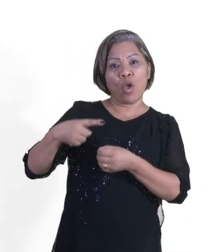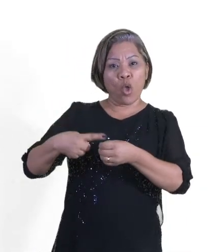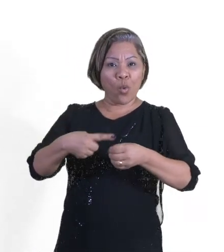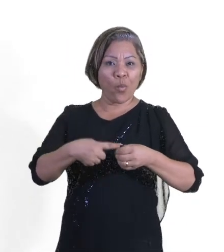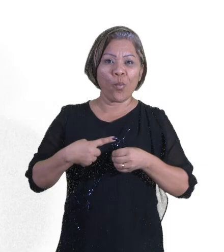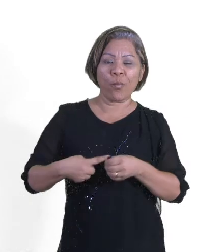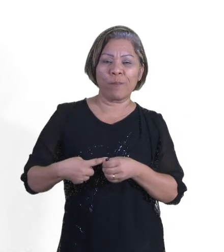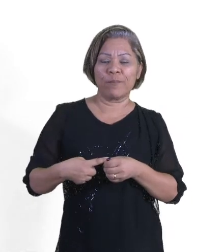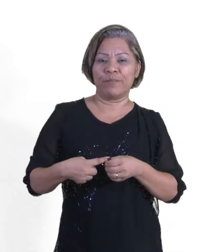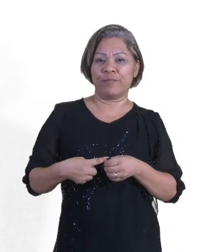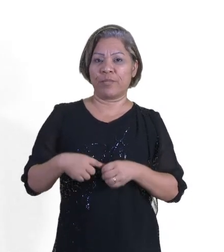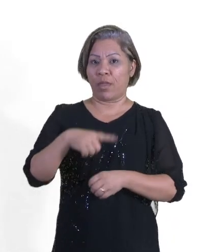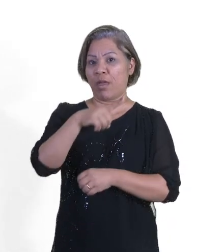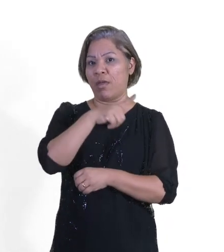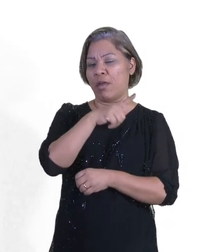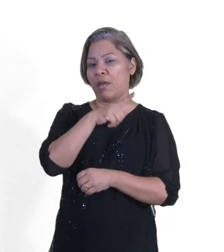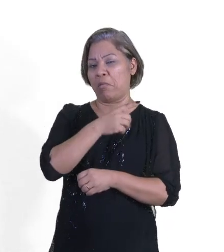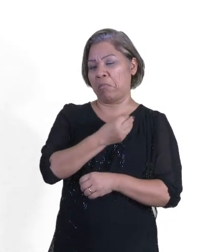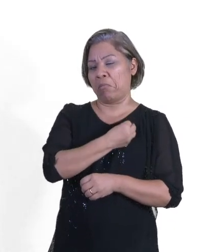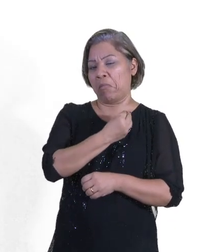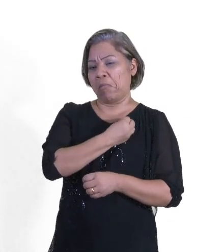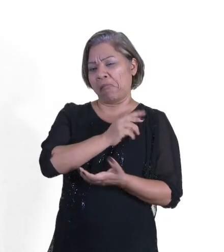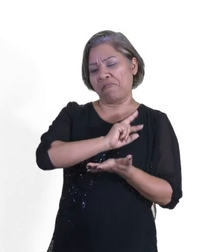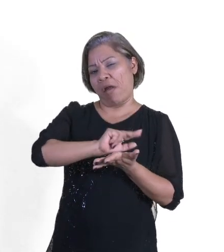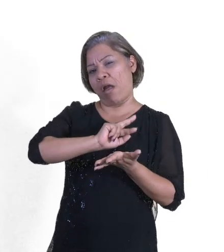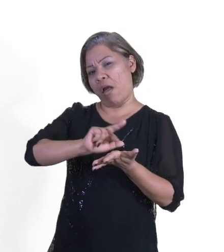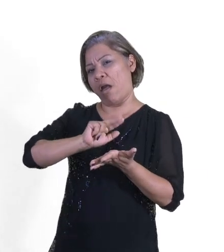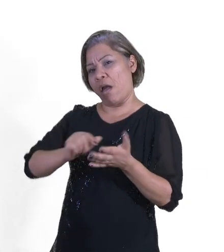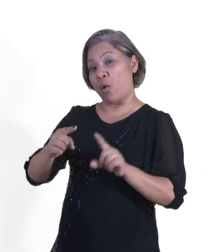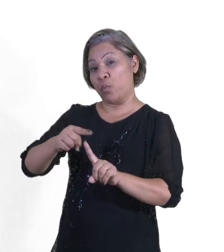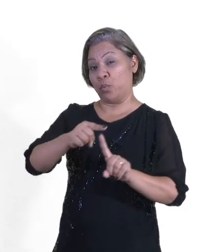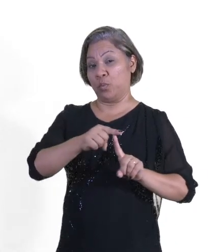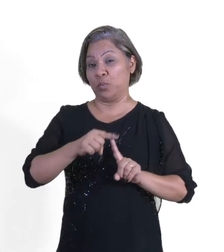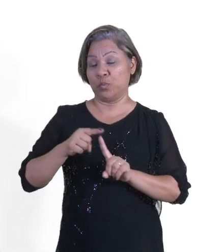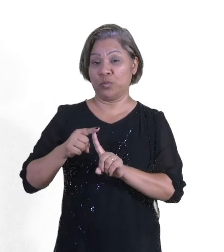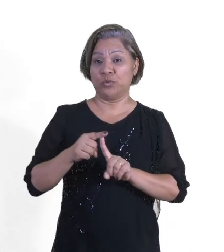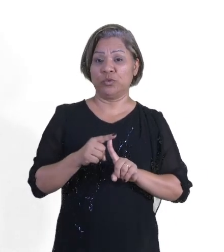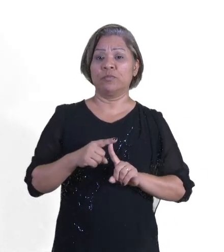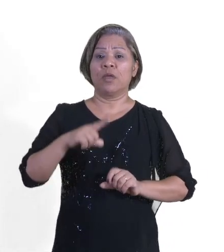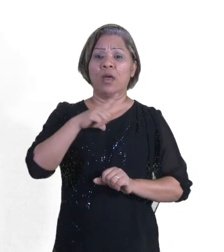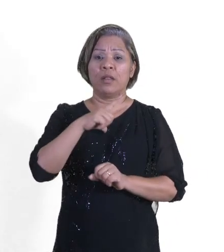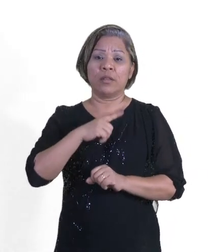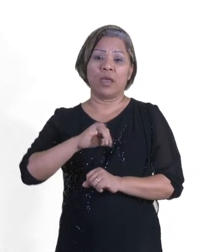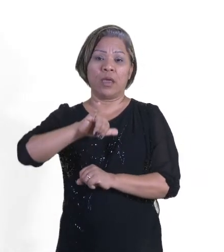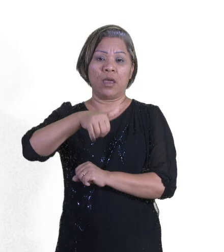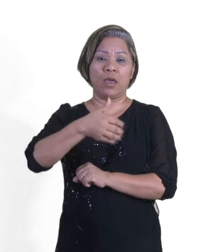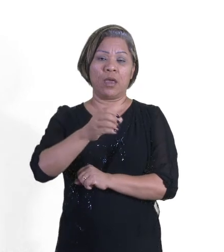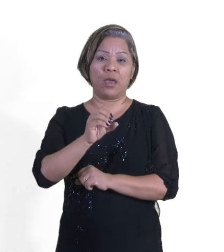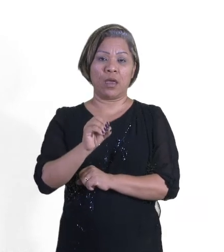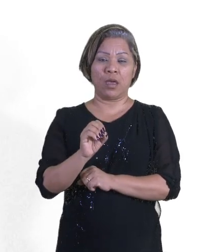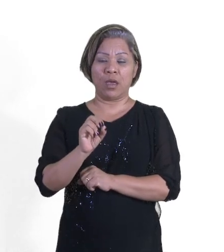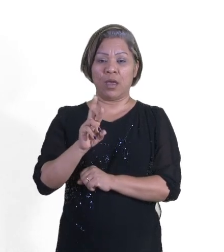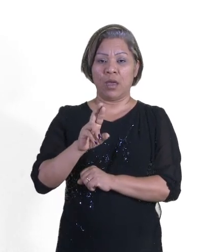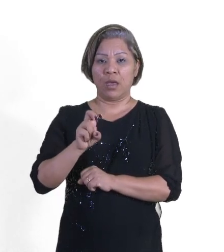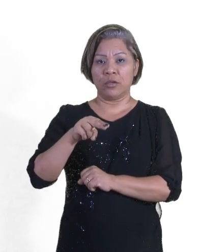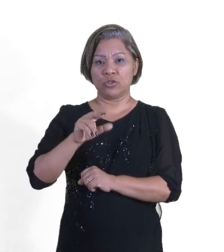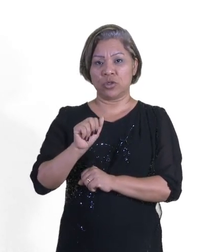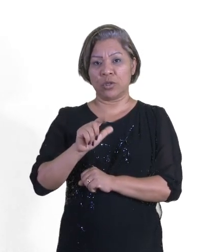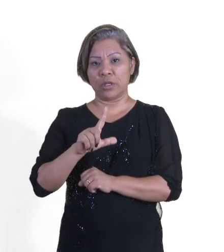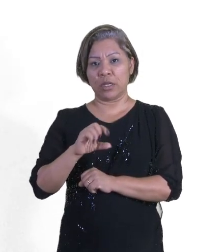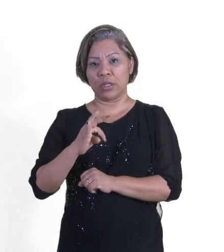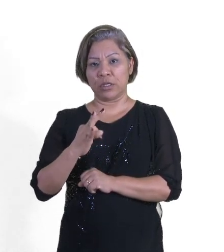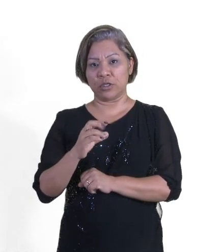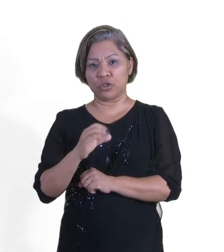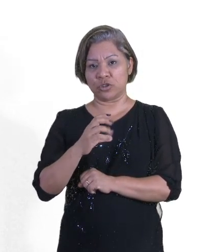Existem vários tipos de crônica. Nós vimos a crônica jornalística, produzidas para os meios de comunicação, que leva